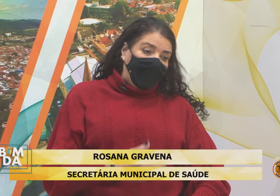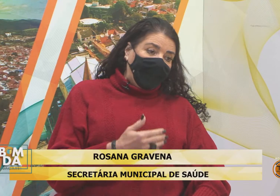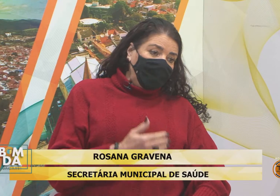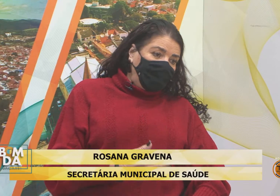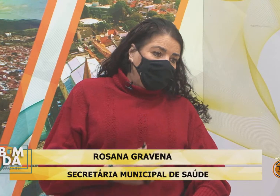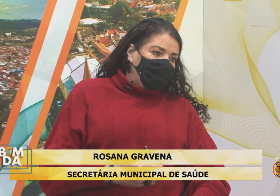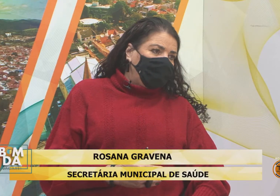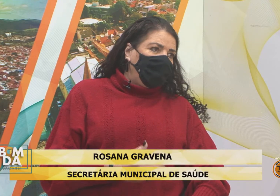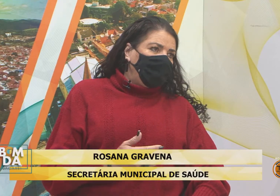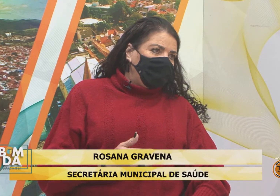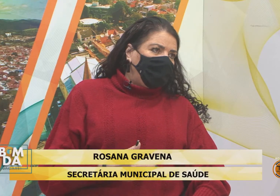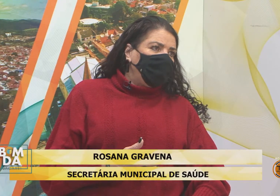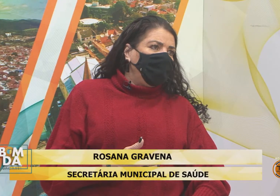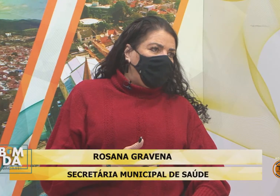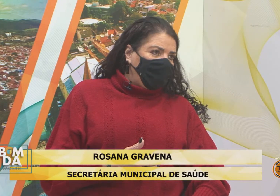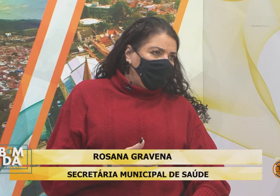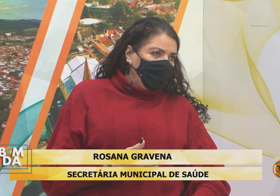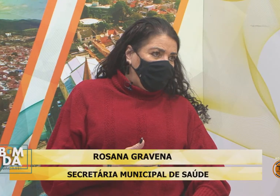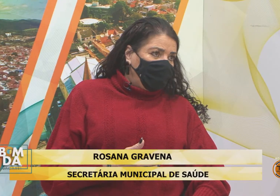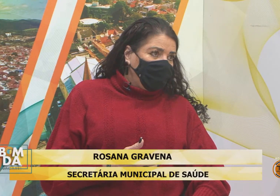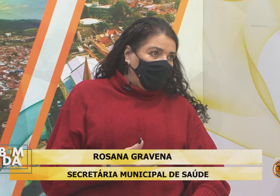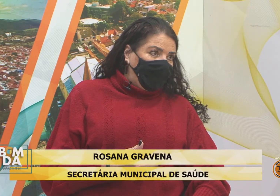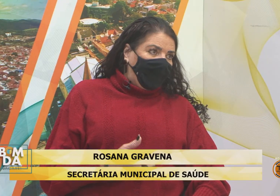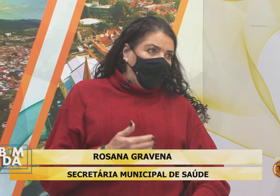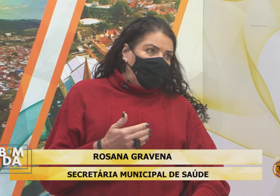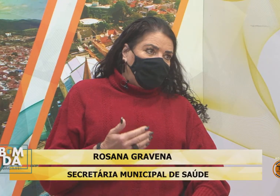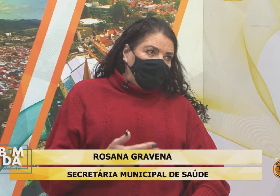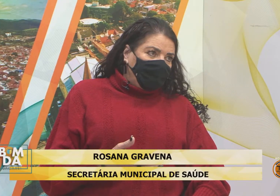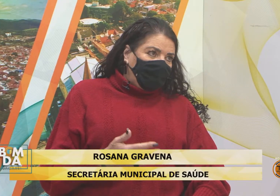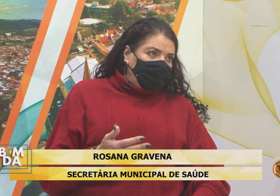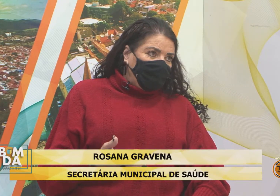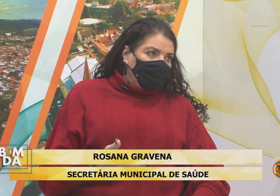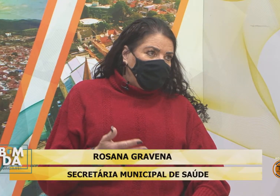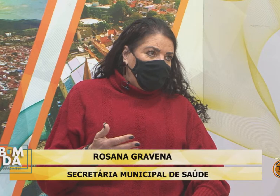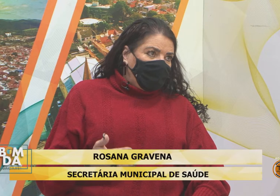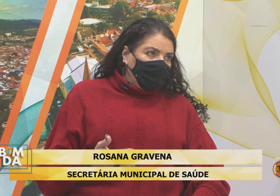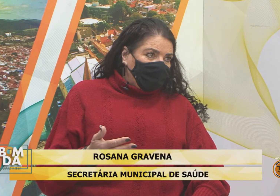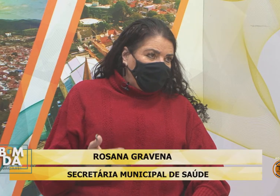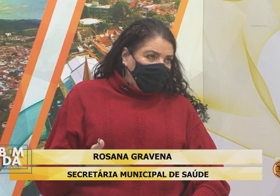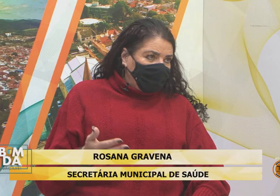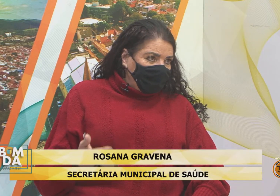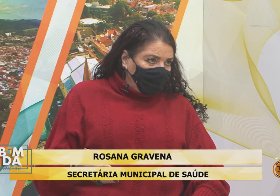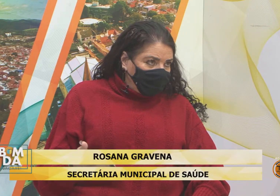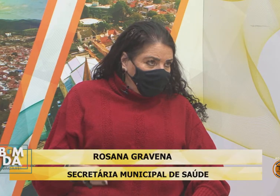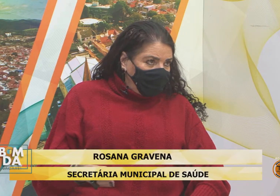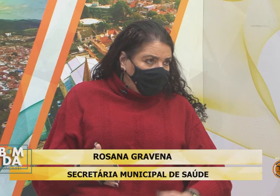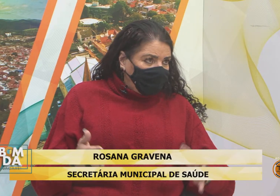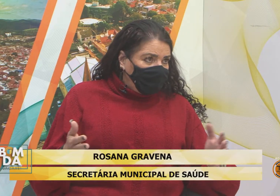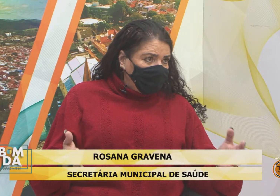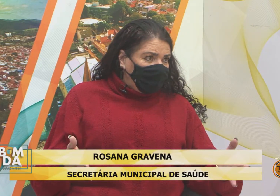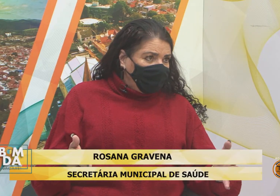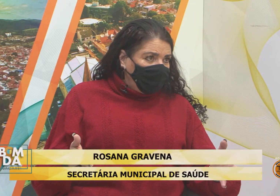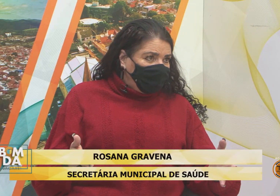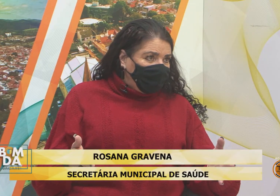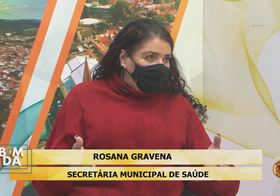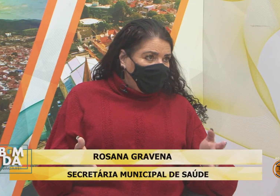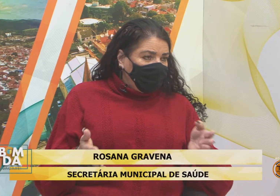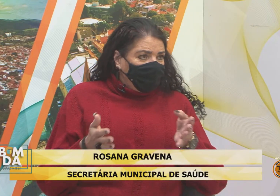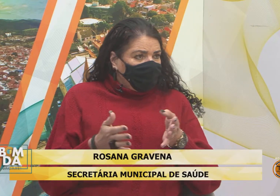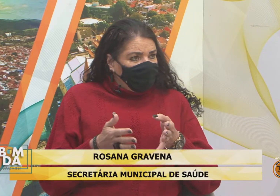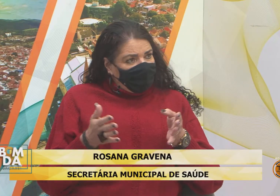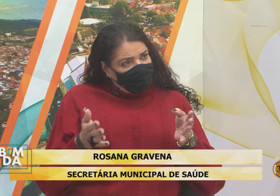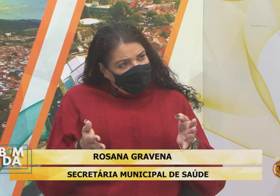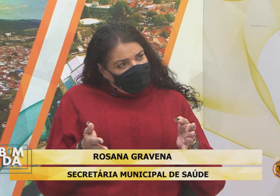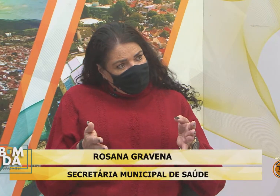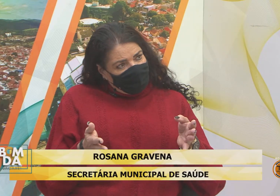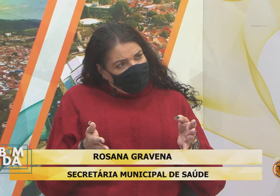atendimento. E mesmo assim, ainda temos um déficit de médicos. Porque não tem médico que queira trabalhar no serviço público em período integral e